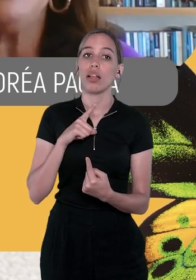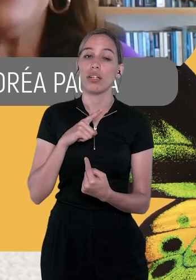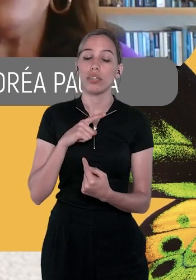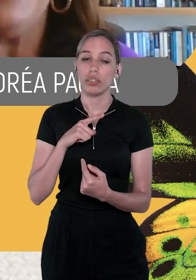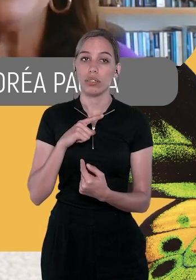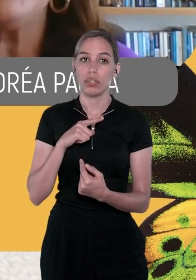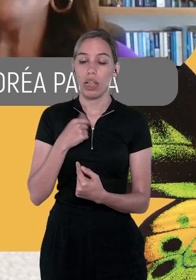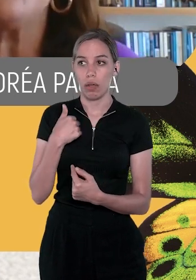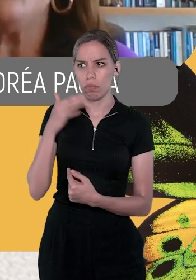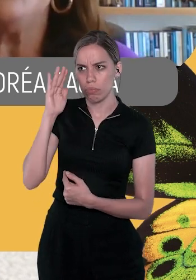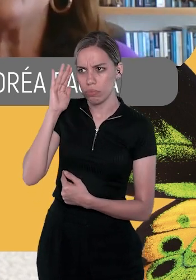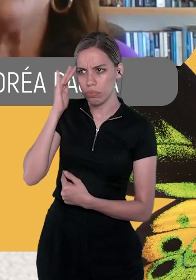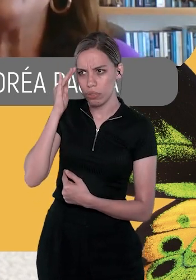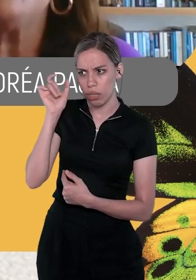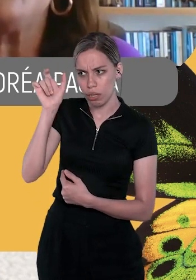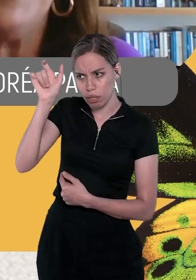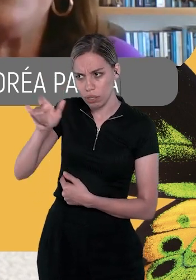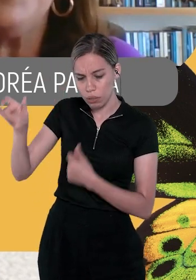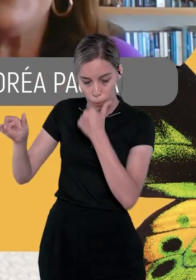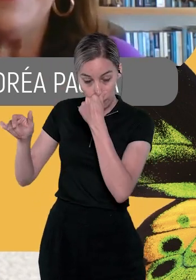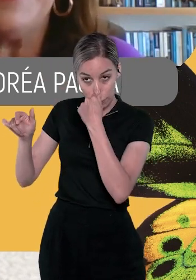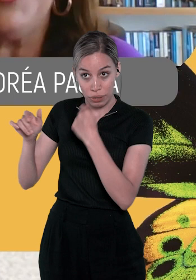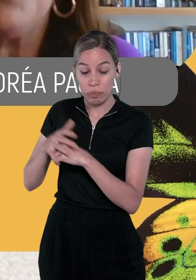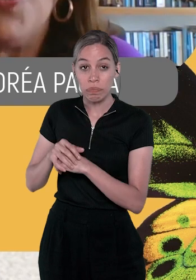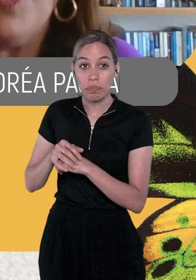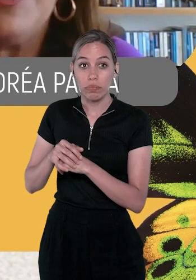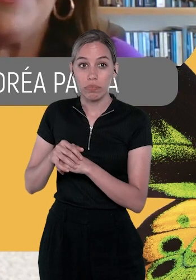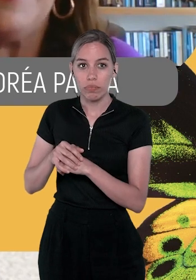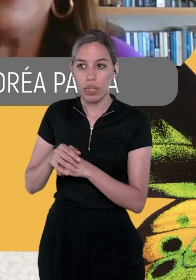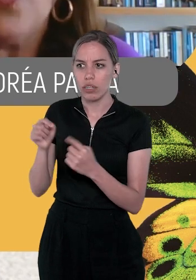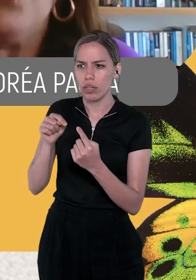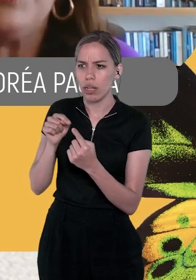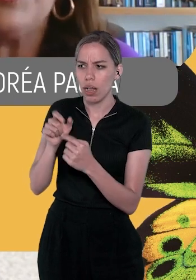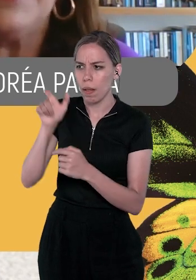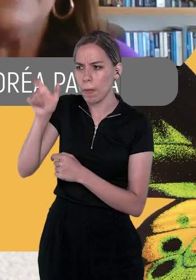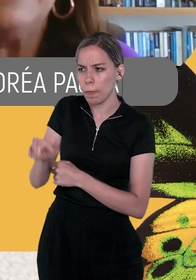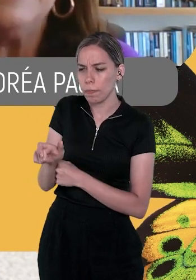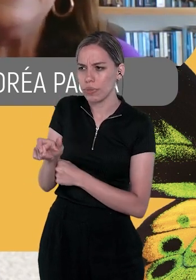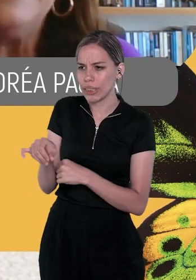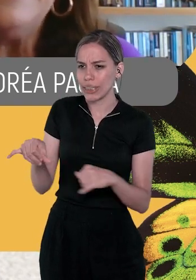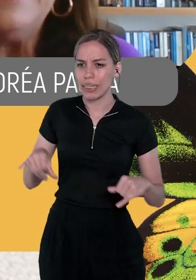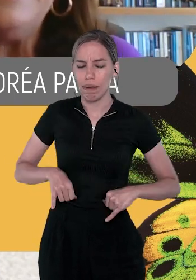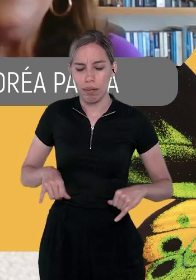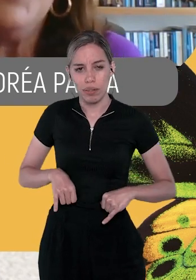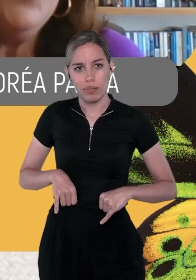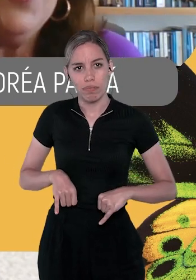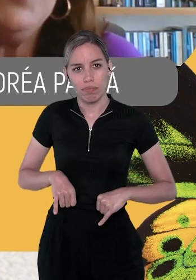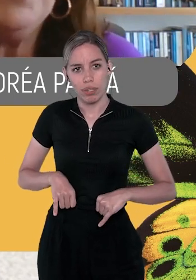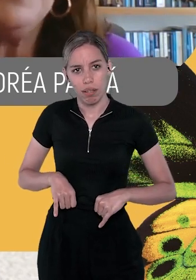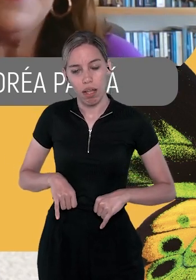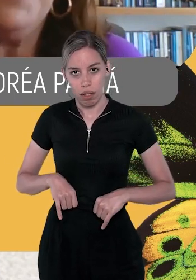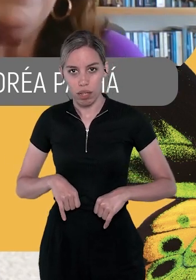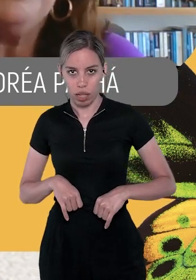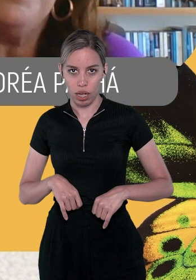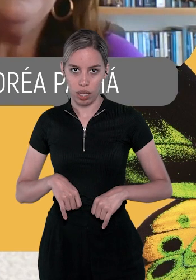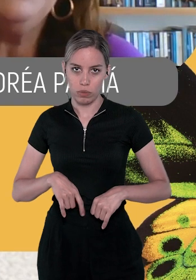não enxergar essas pessoas como sujeitos de dor, de angústia, é muito duro,